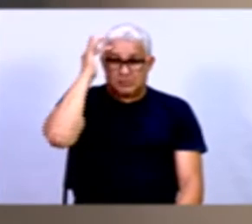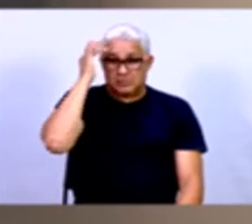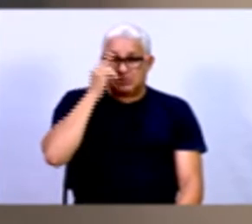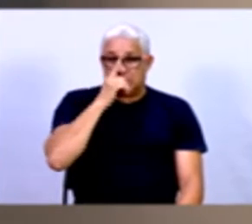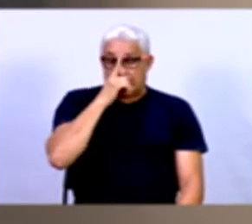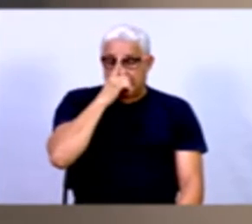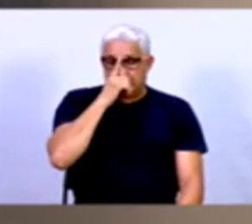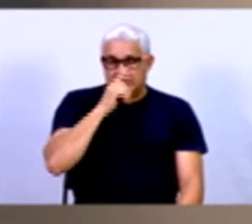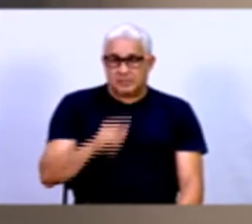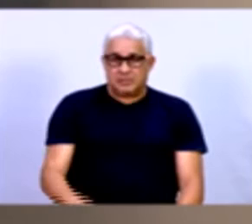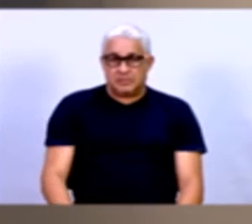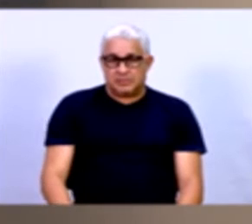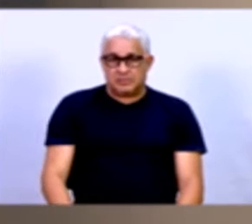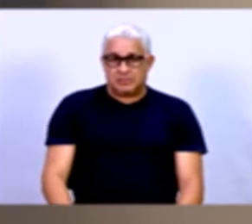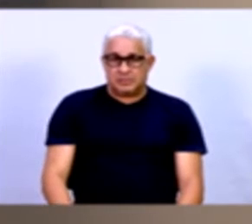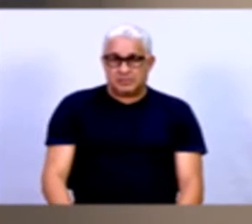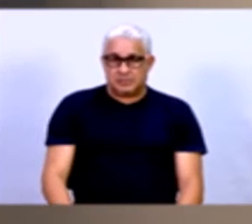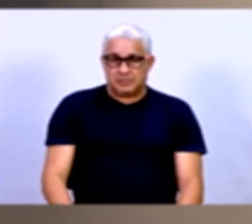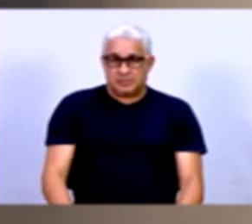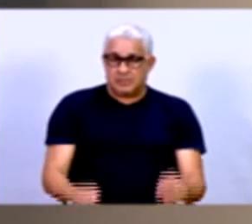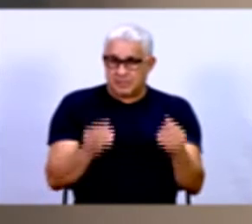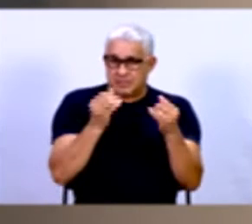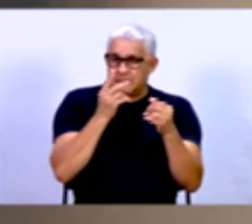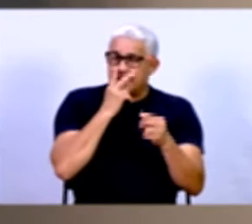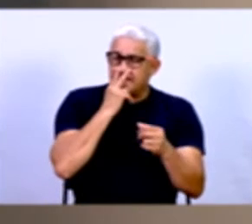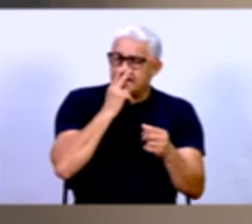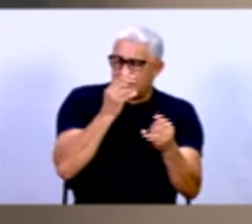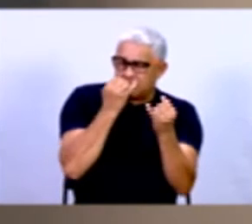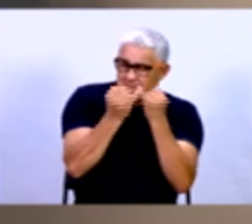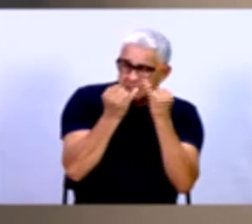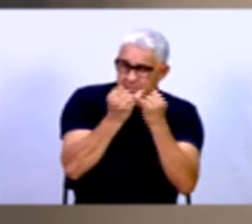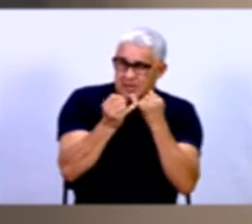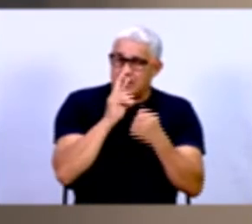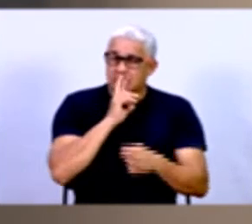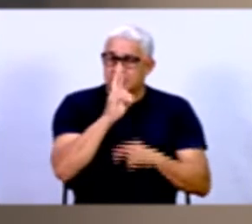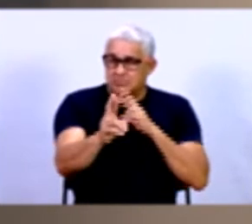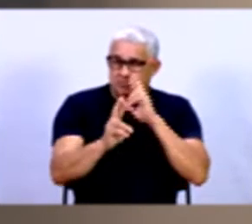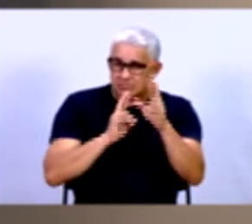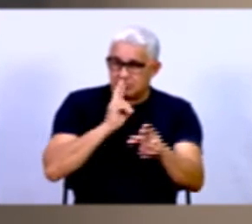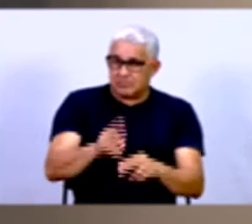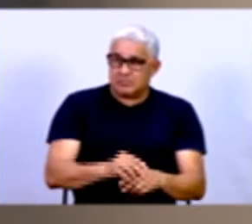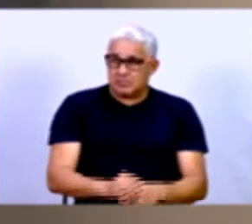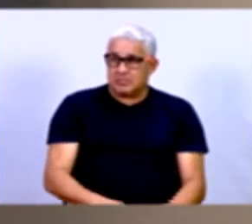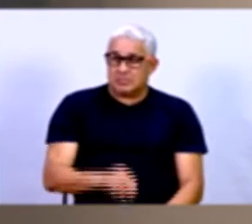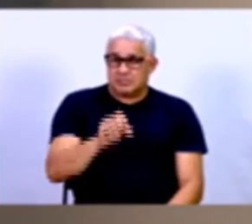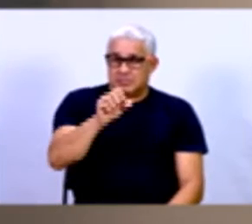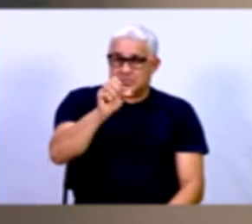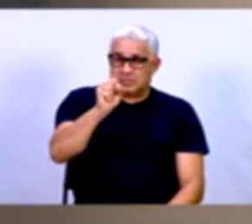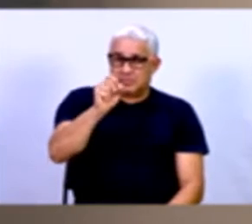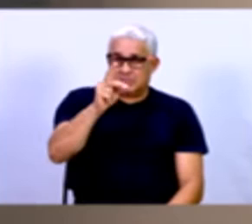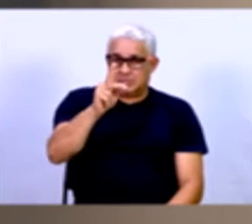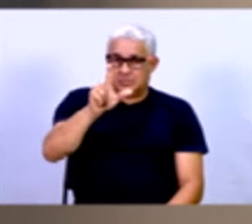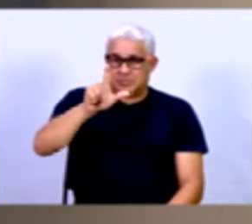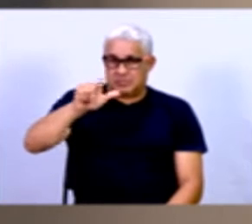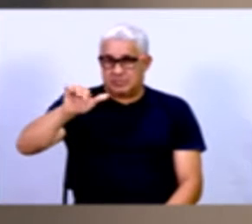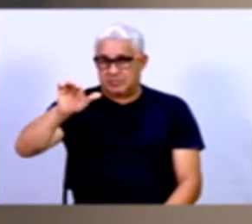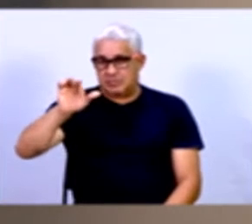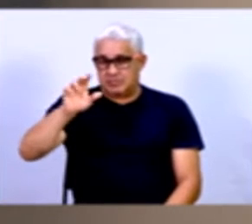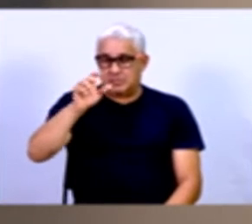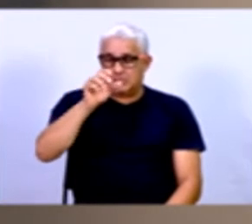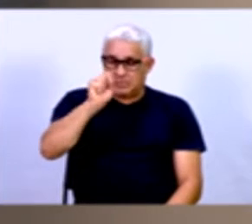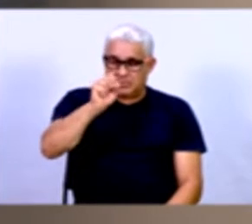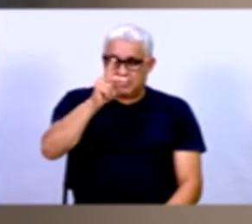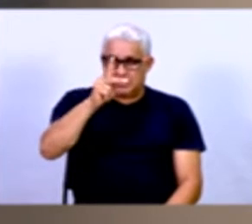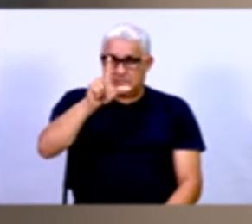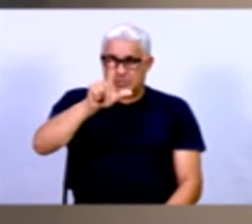tender para ser um pouco parecidas. Então, a gente vai pegar o split 80-20, tá? Isso aí é analisado quando vocês definirem